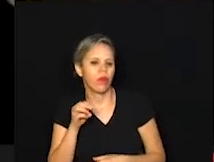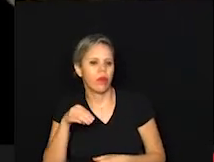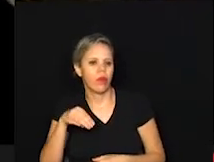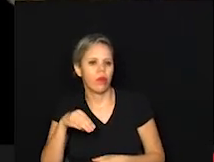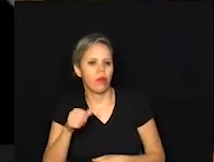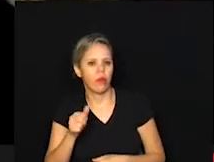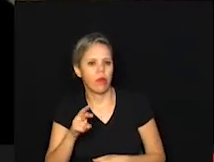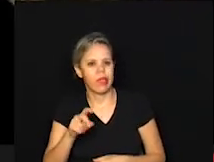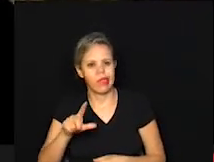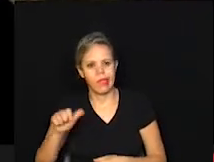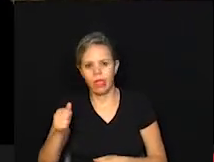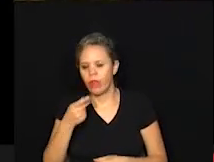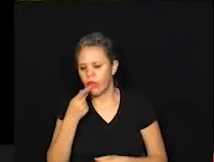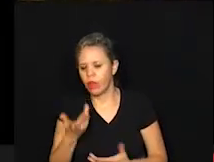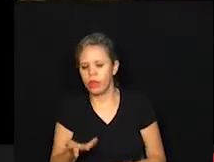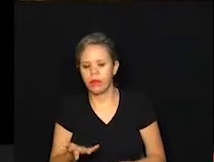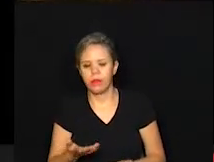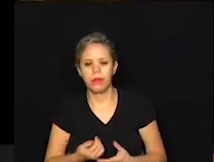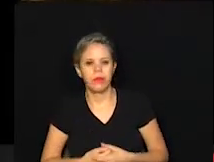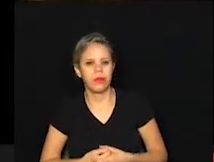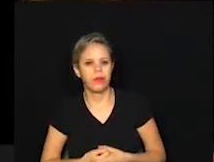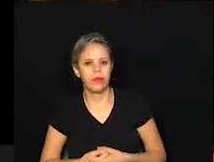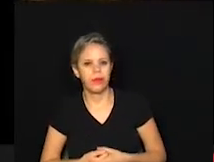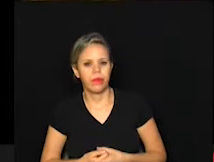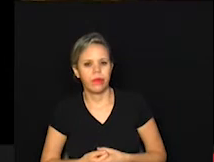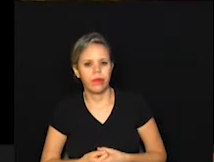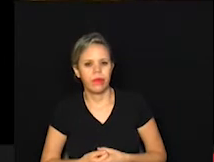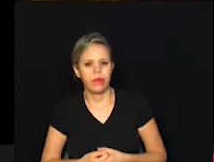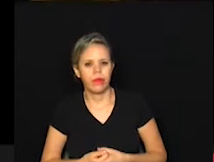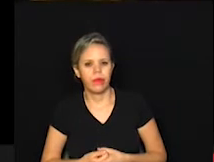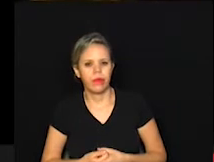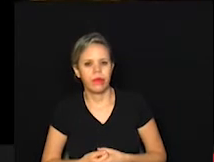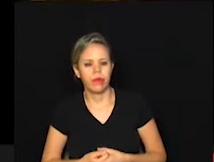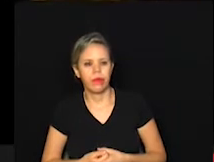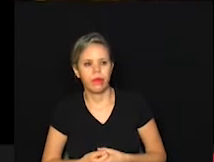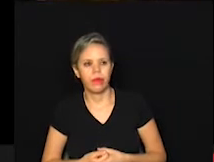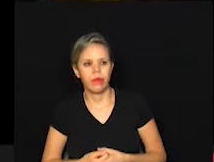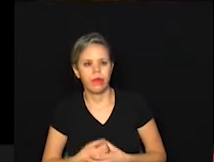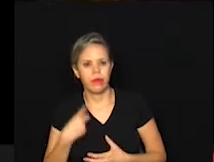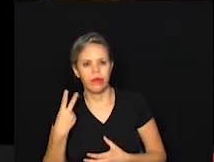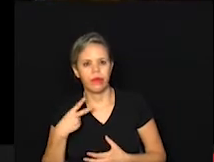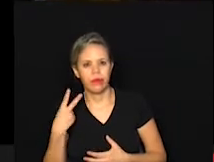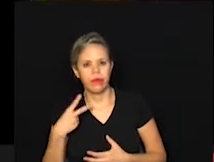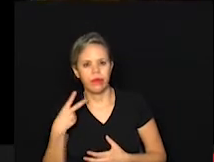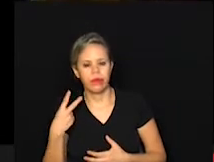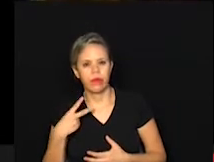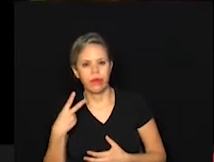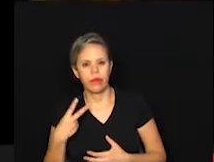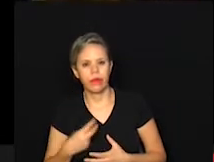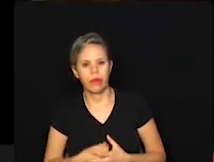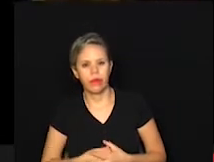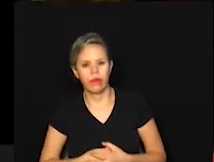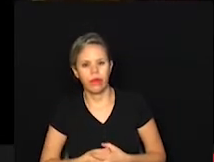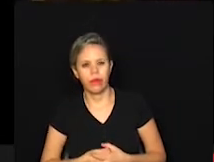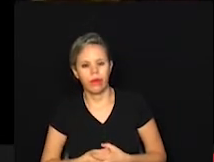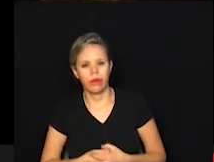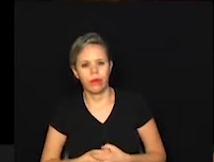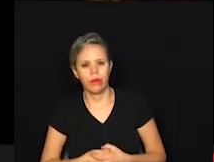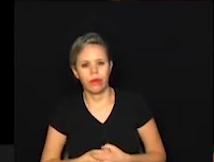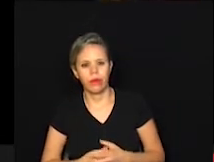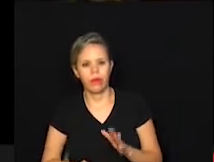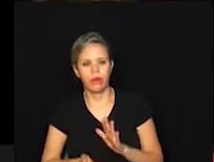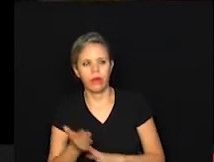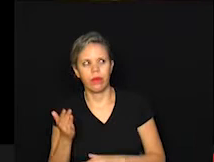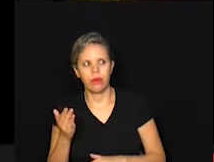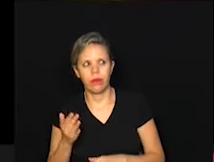fez, desculpa, Marcela, a vereadora que acabou de sair